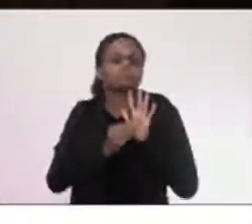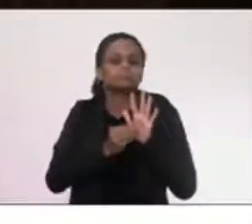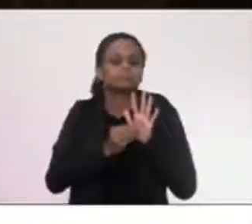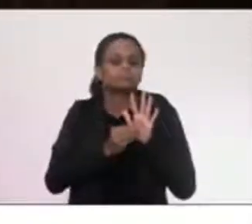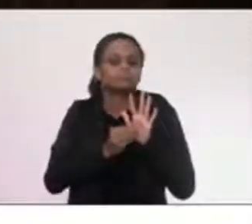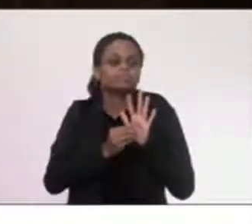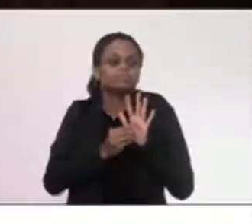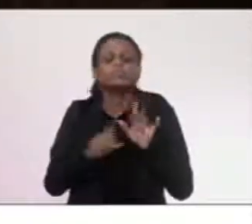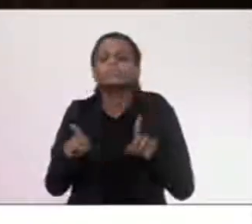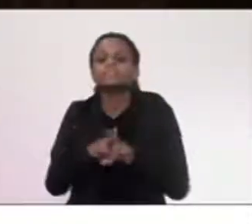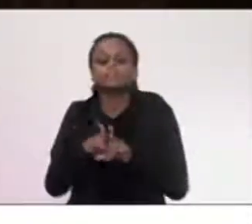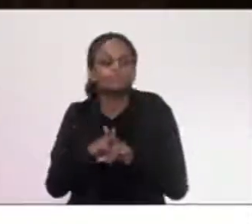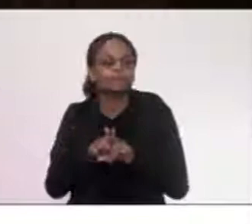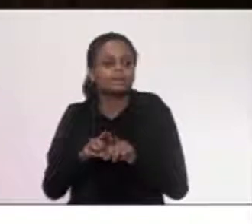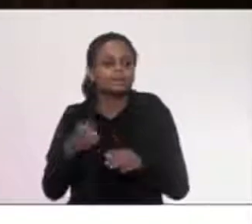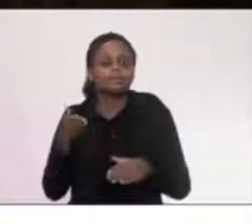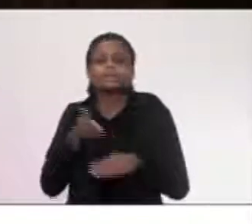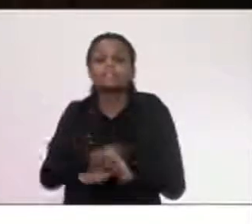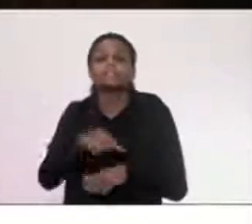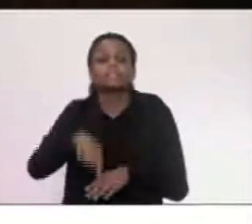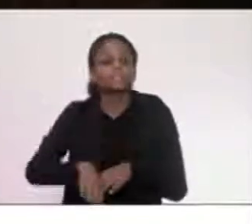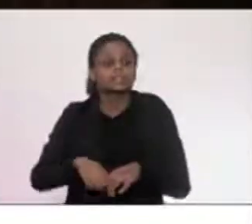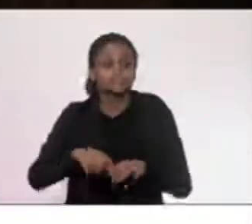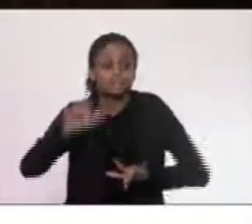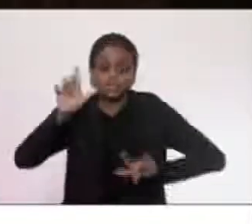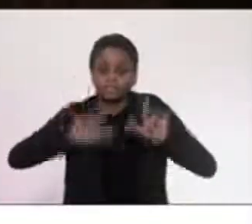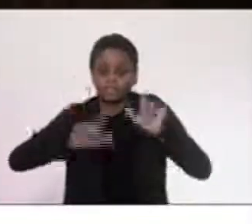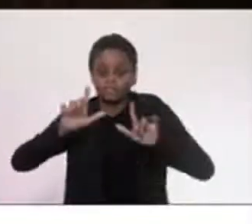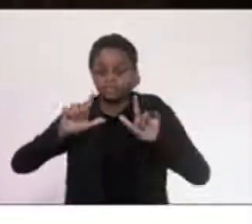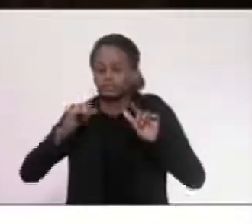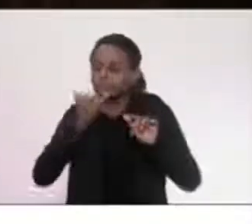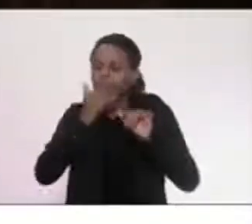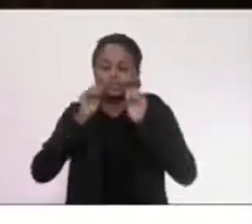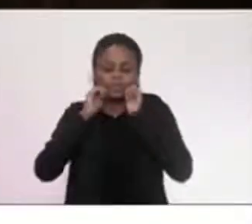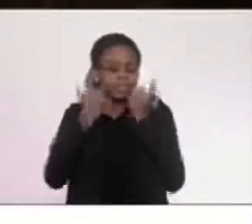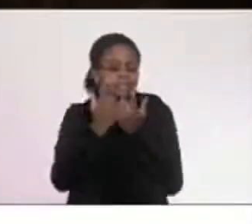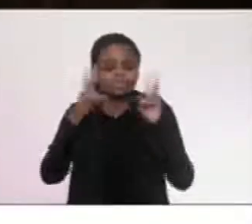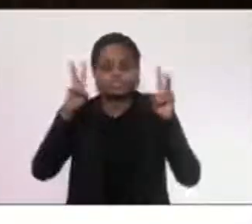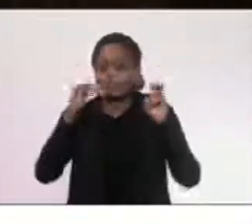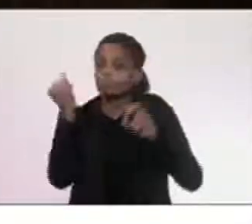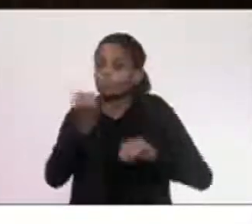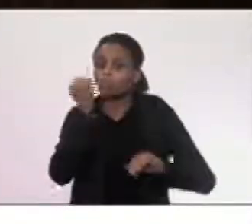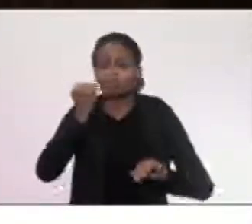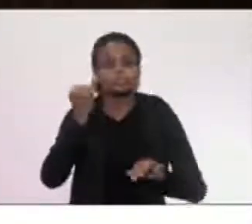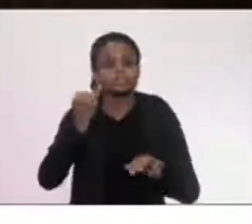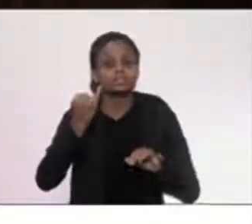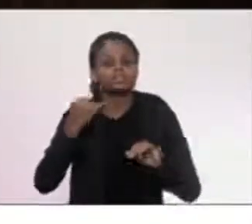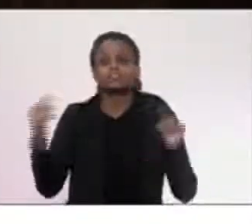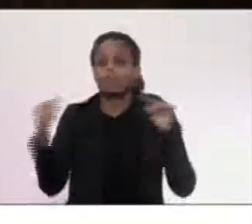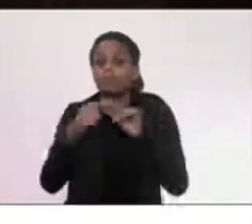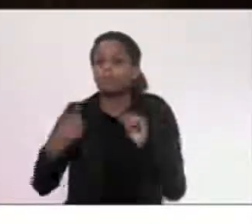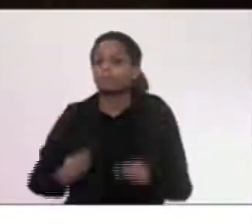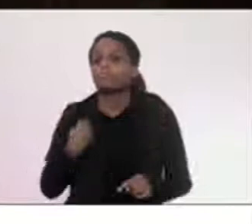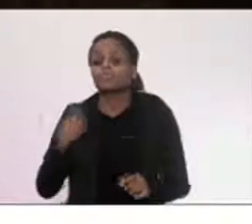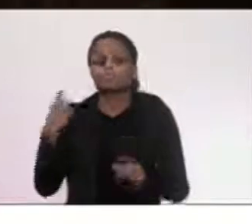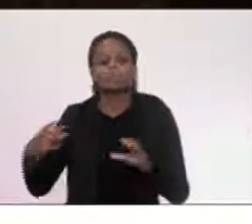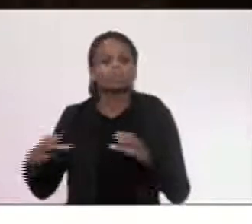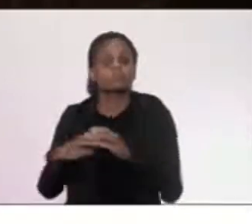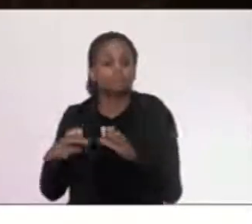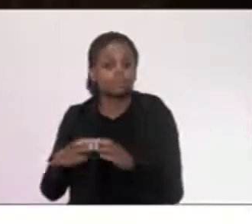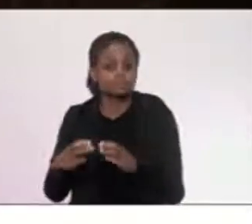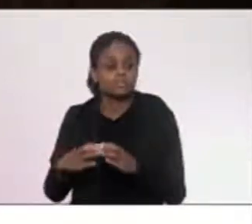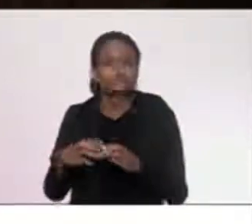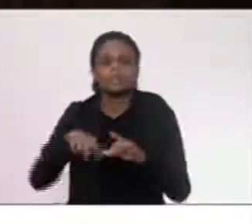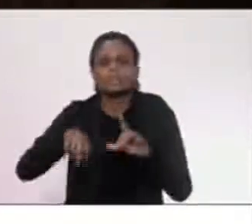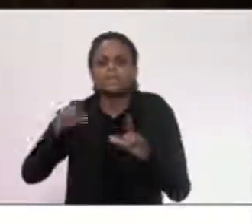também pela entrada nessa casa de temas que são fundamentais para a vida dessa população, que muitas vezes não só